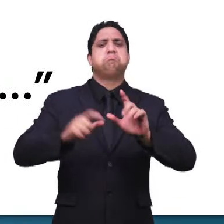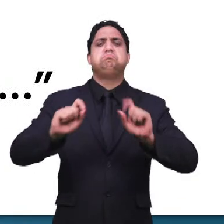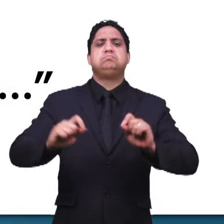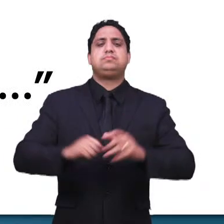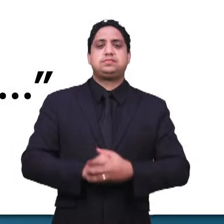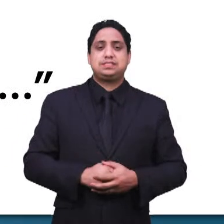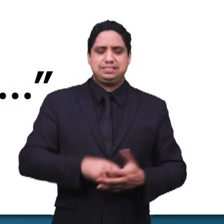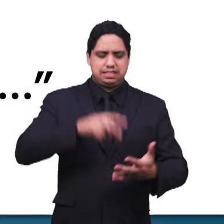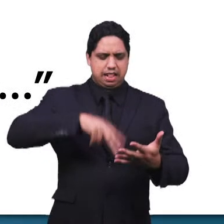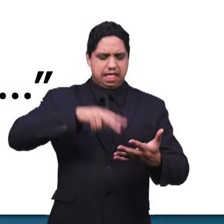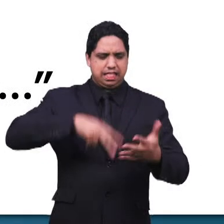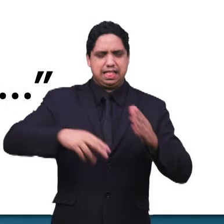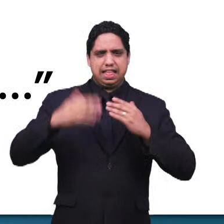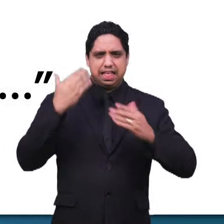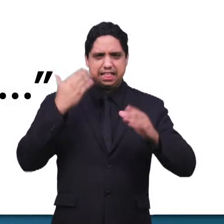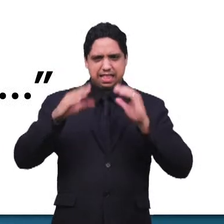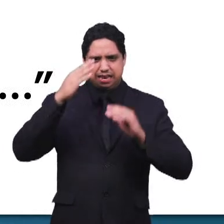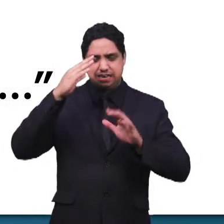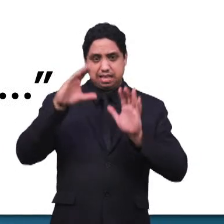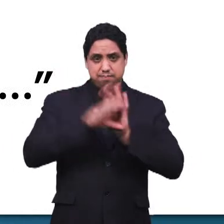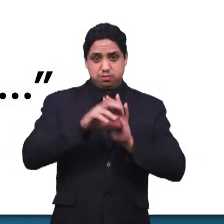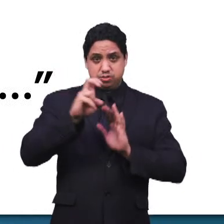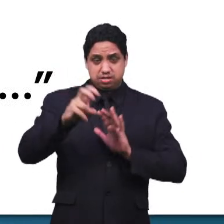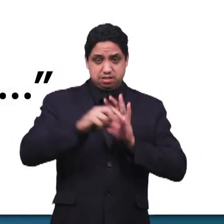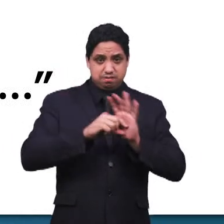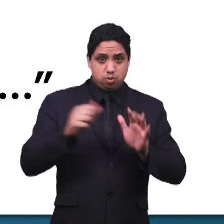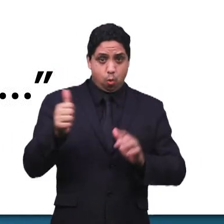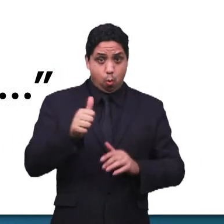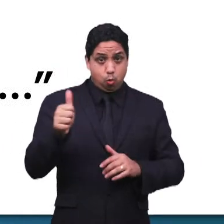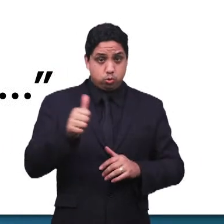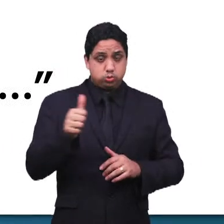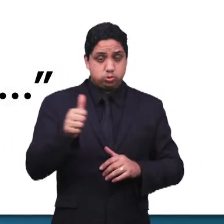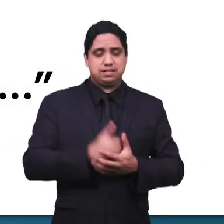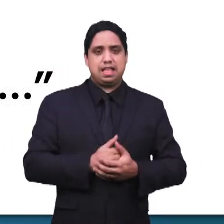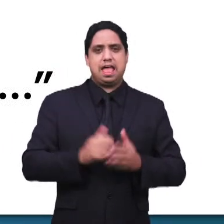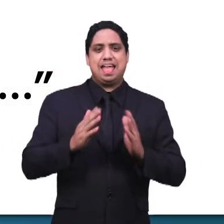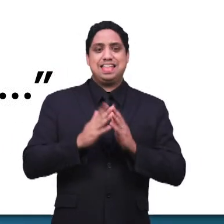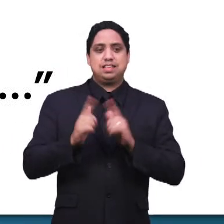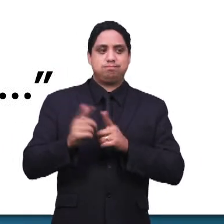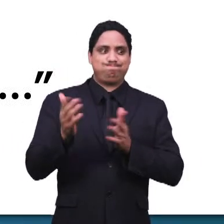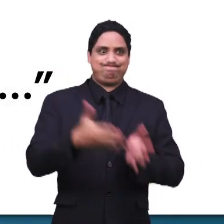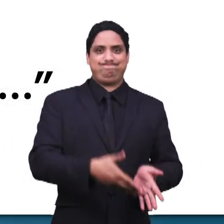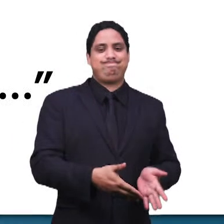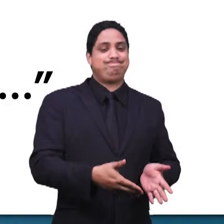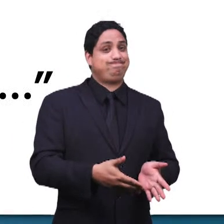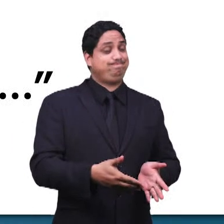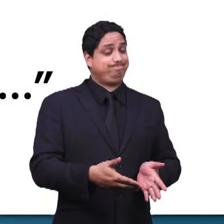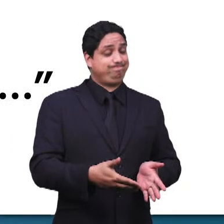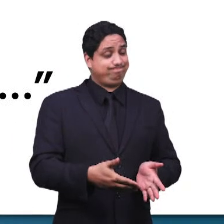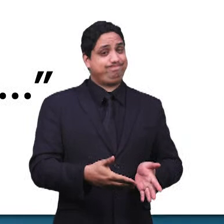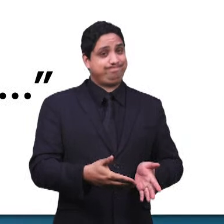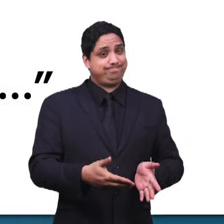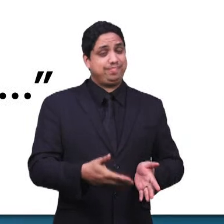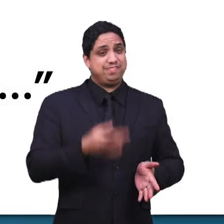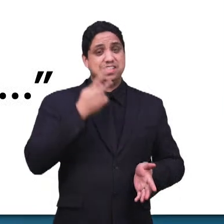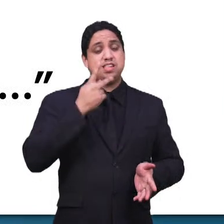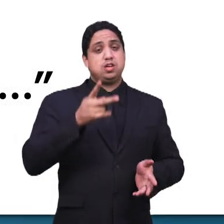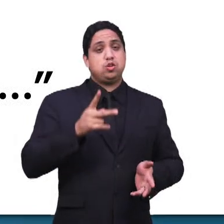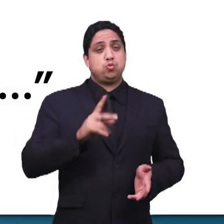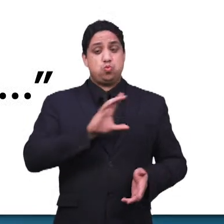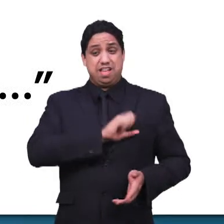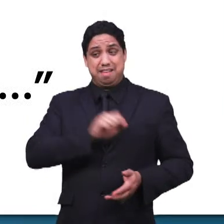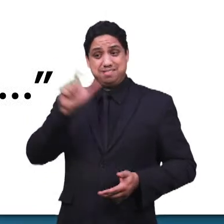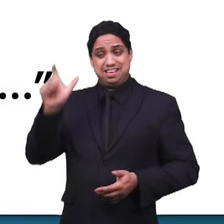capítulo 5, verso 11, a igreja infiel, falando acerca do amado que se tinha